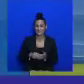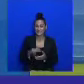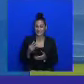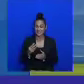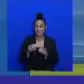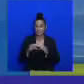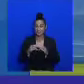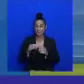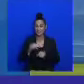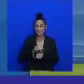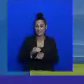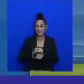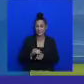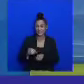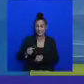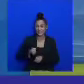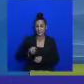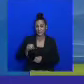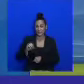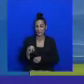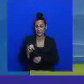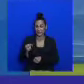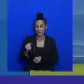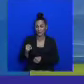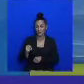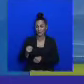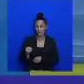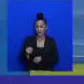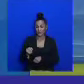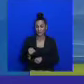Terceira bola cinza número 08.